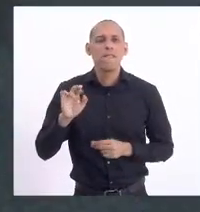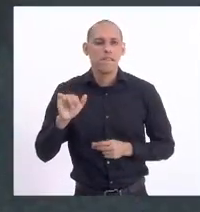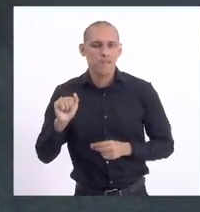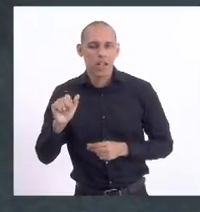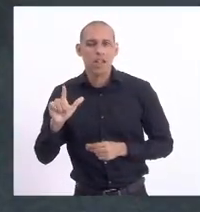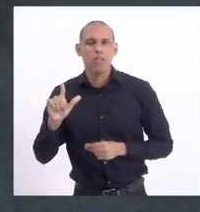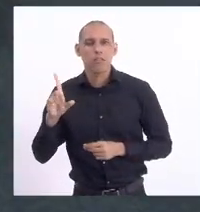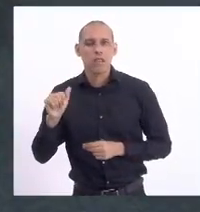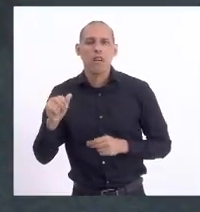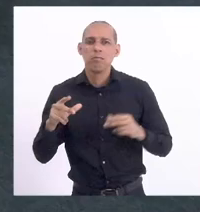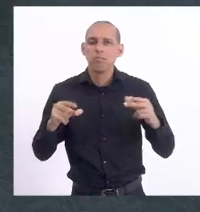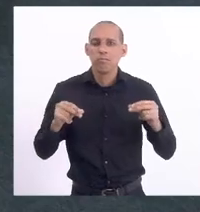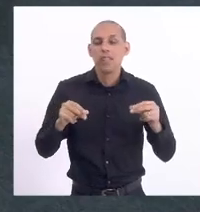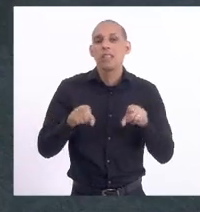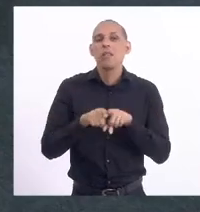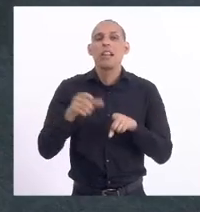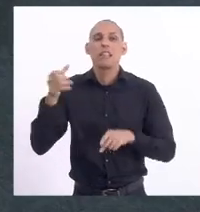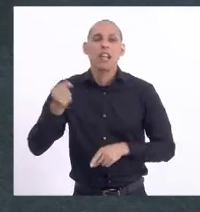de fralda descartável e